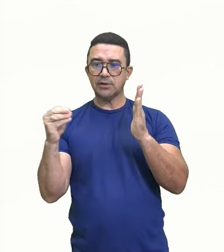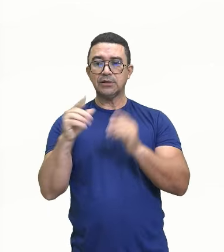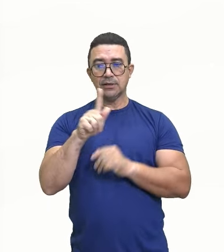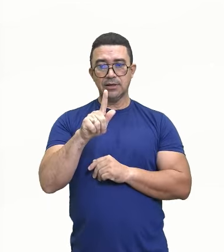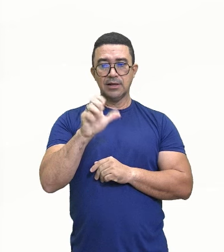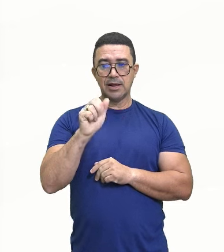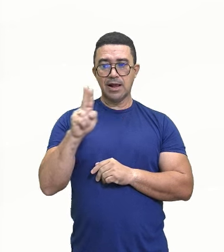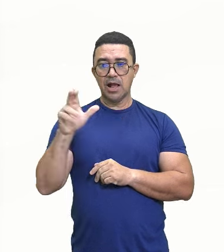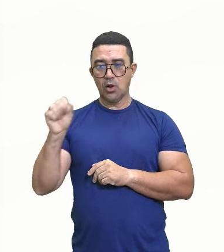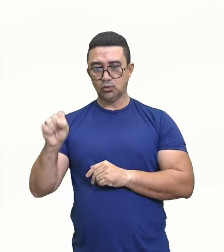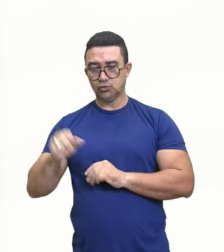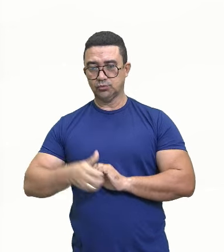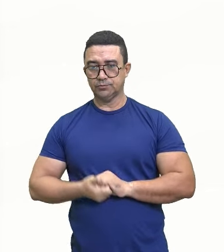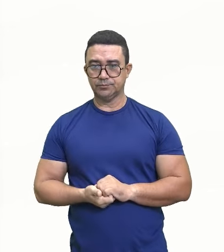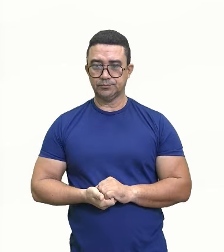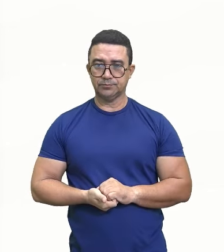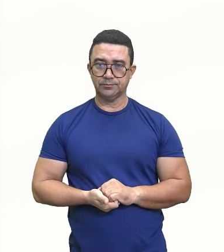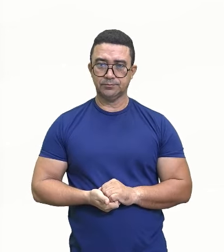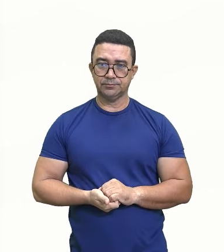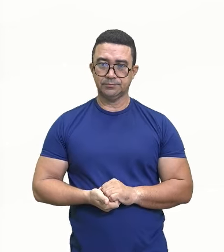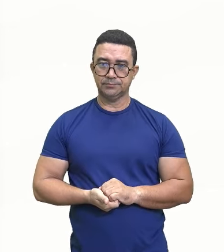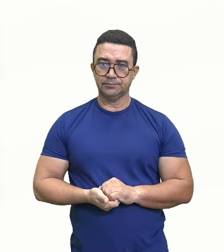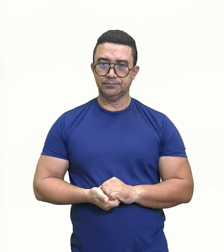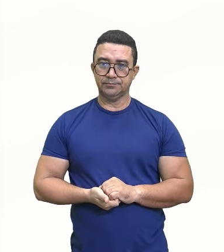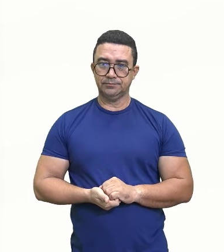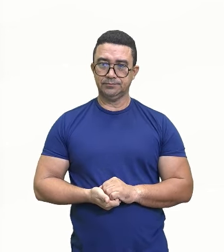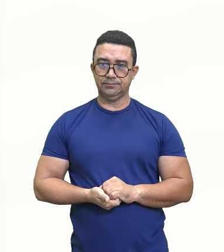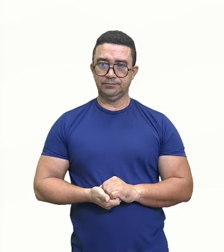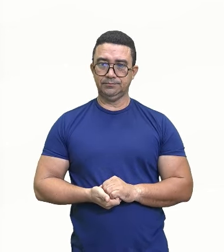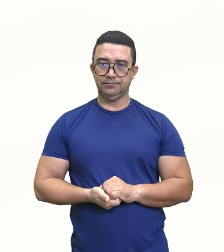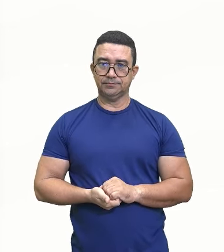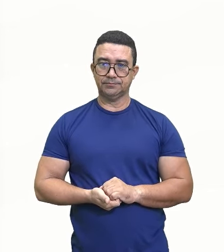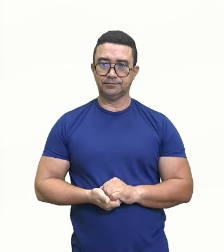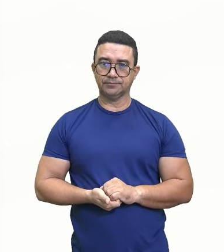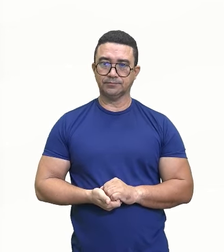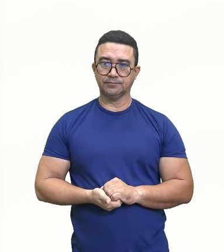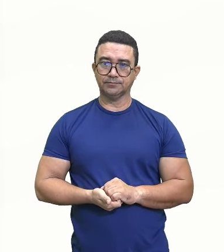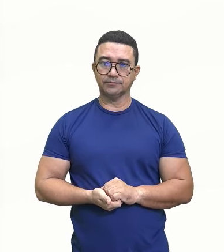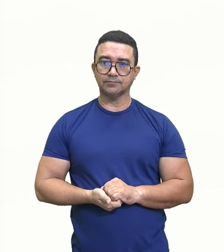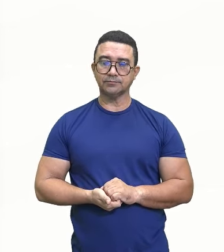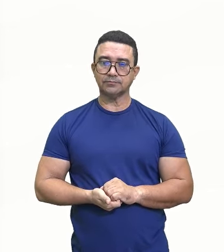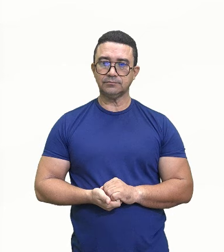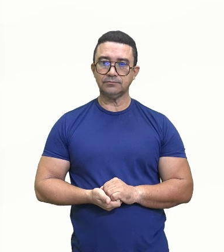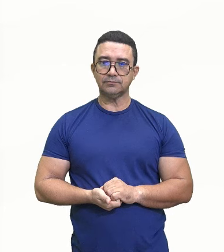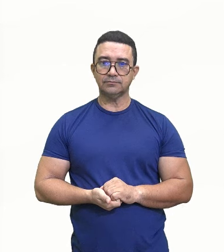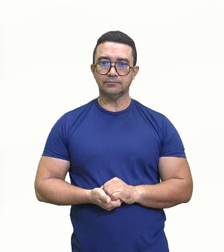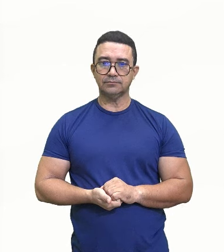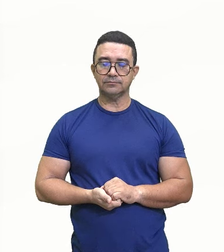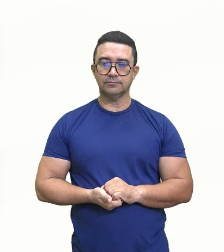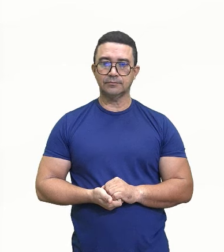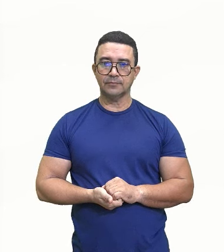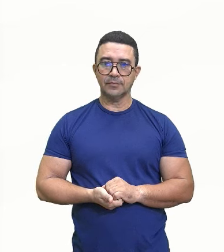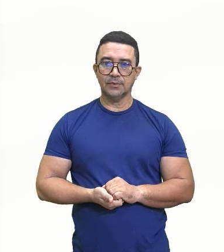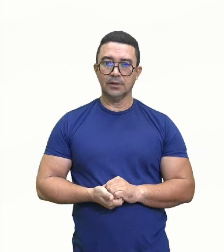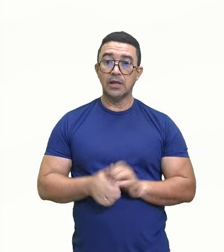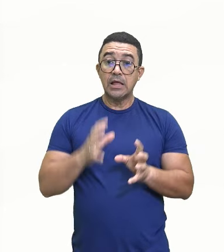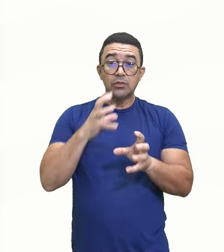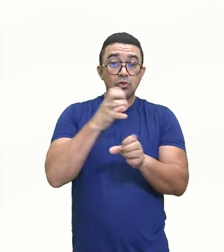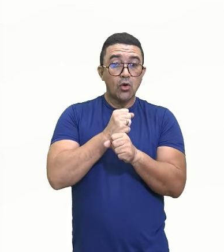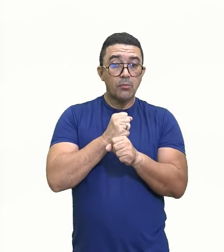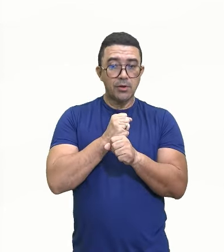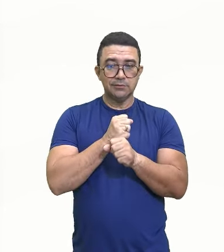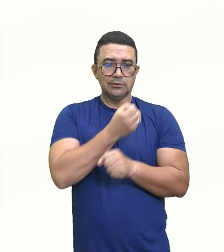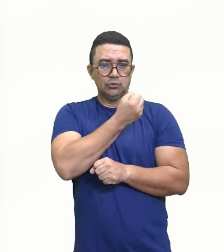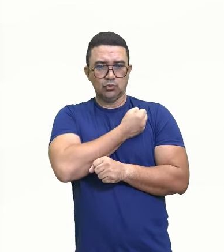exatamente isso que nós fizemos aqui, tá ok? Então, vamos lá? Próxima cartela diz assim, ó, a soma